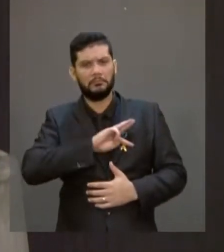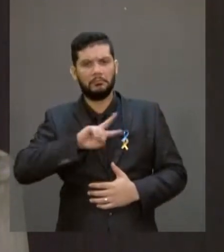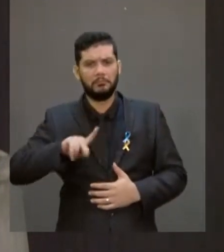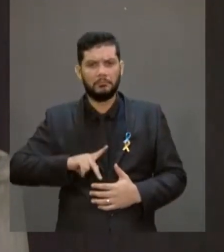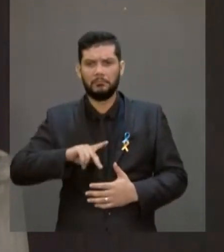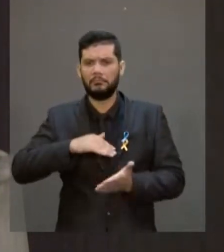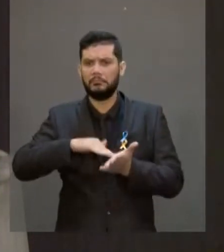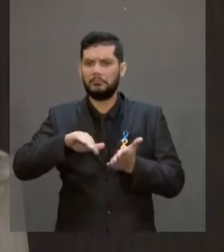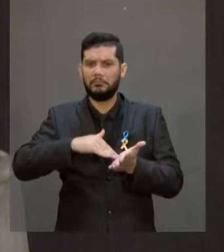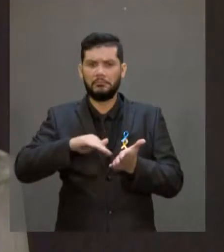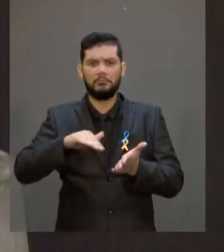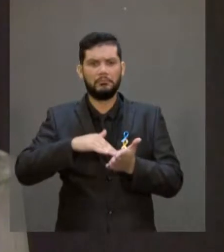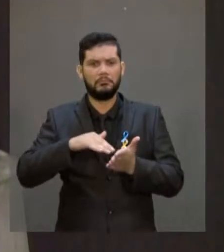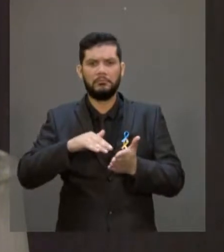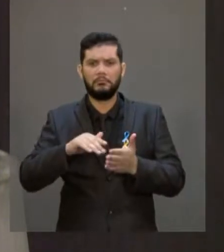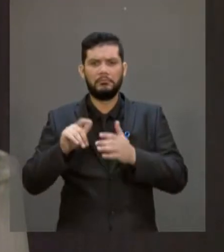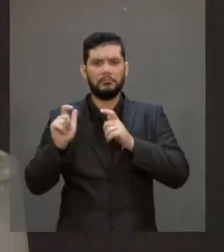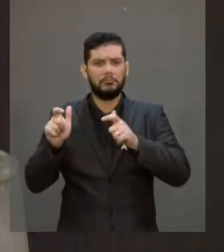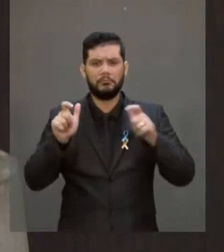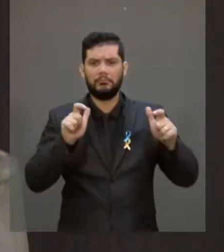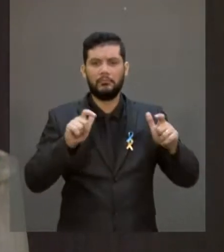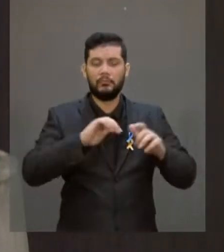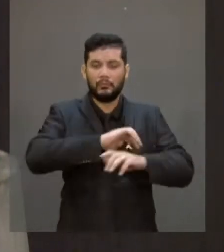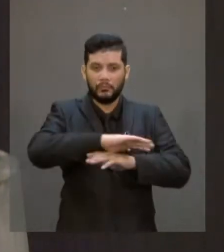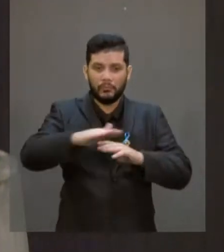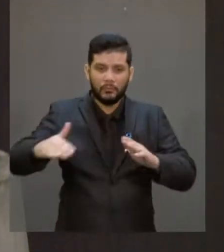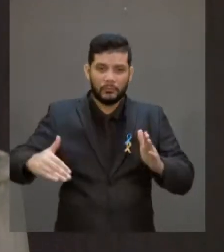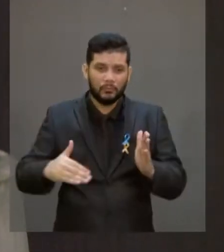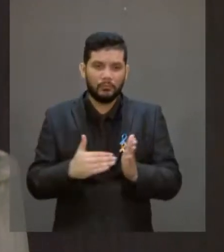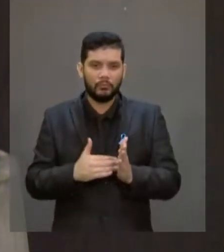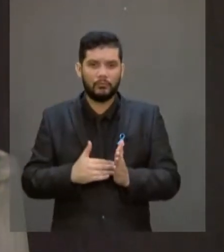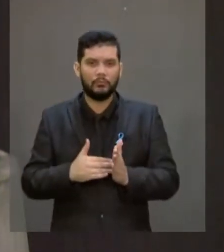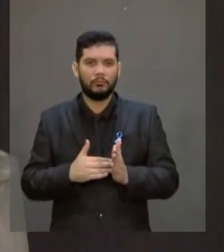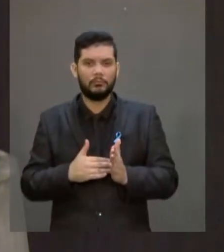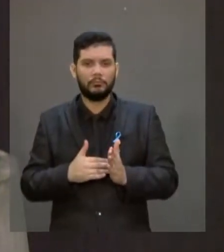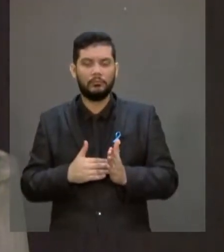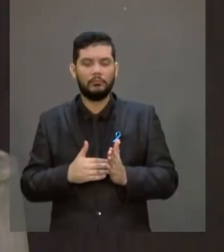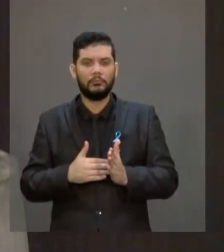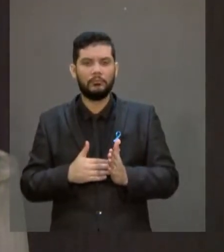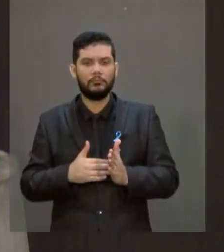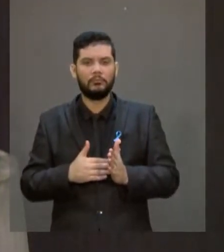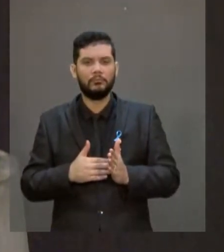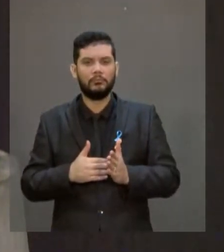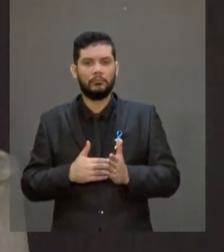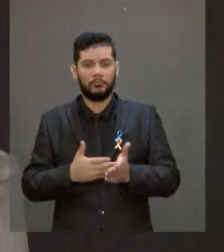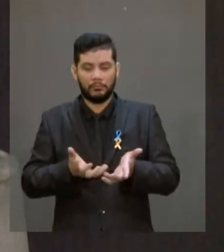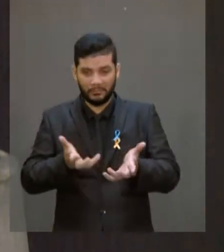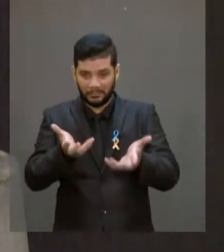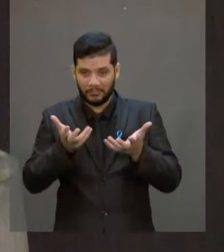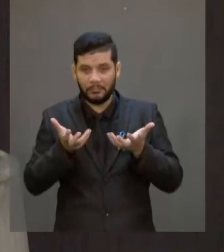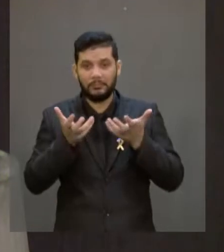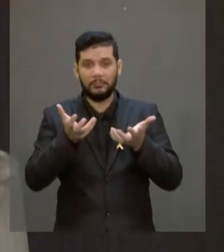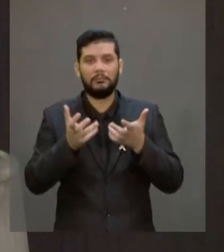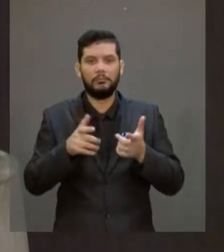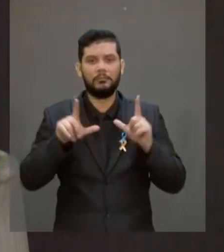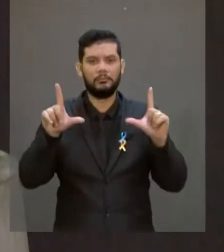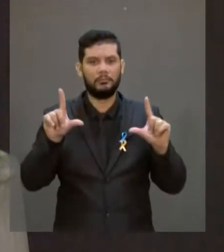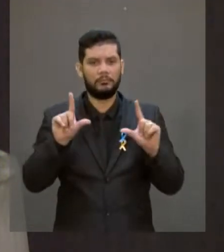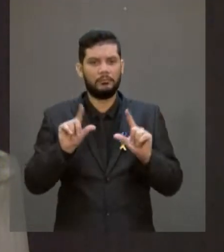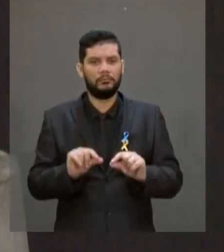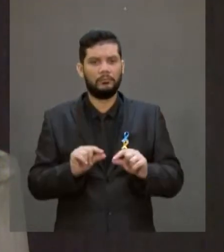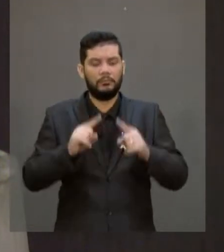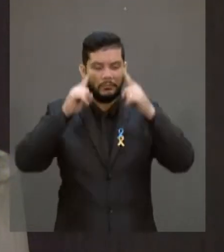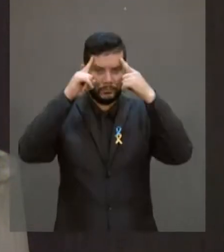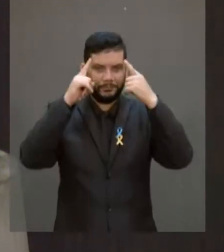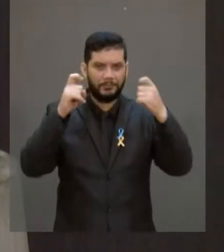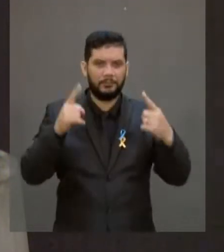na Defensoria Pública, com todos aqueles e aquelas que querem reduzir esse tipo de